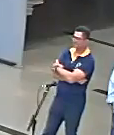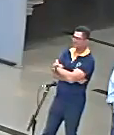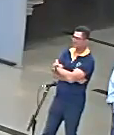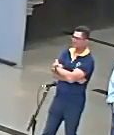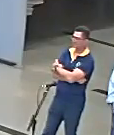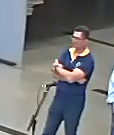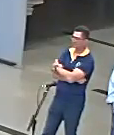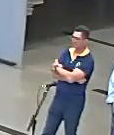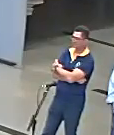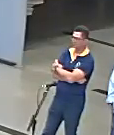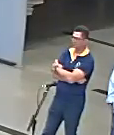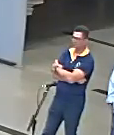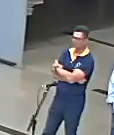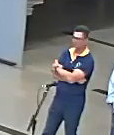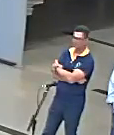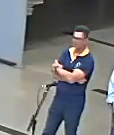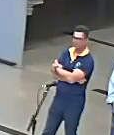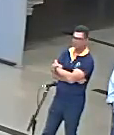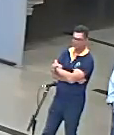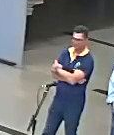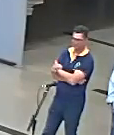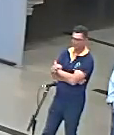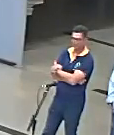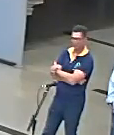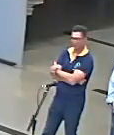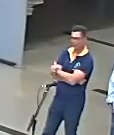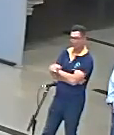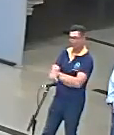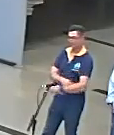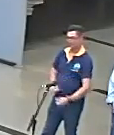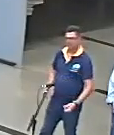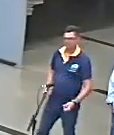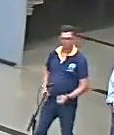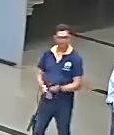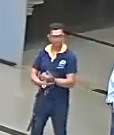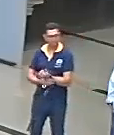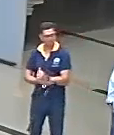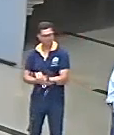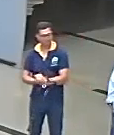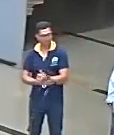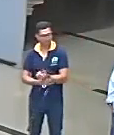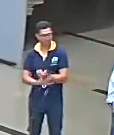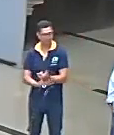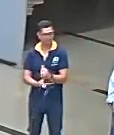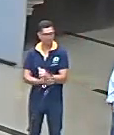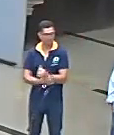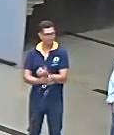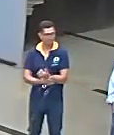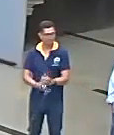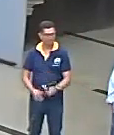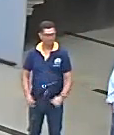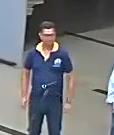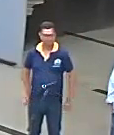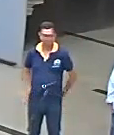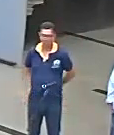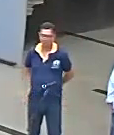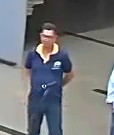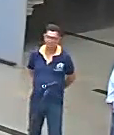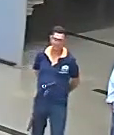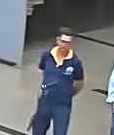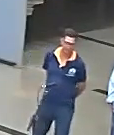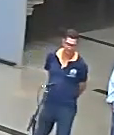repente a gente lembra que os grandes empresários paga Vereador paga deputada para votar contra